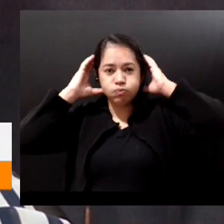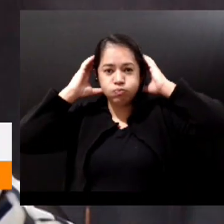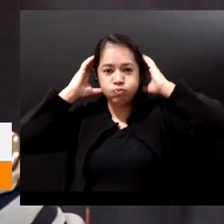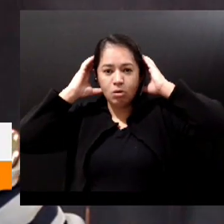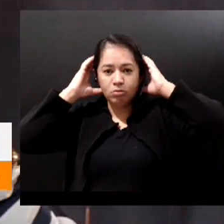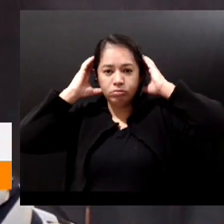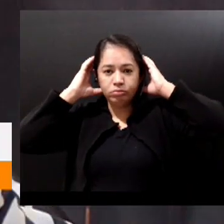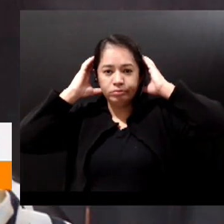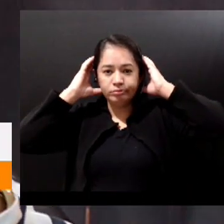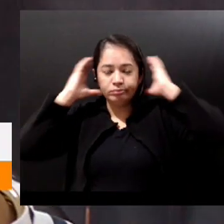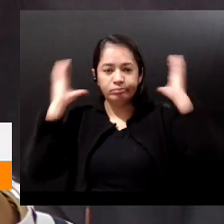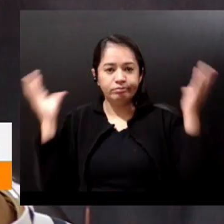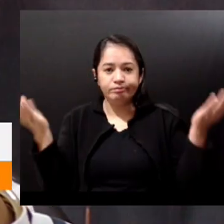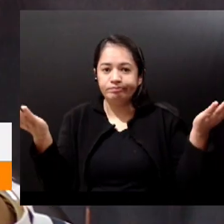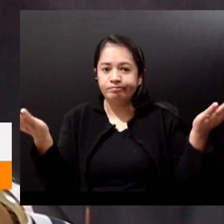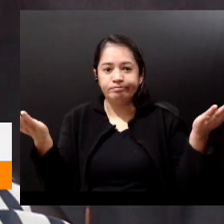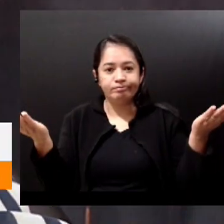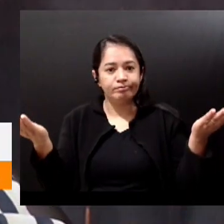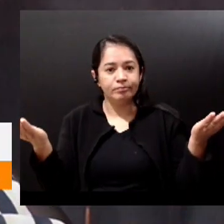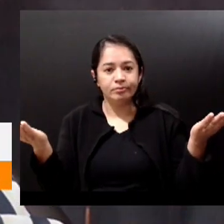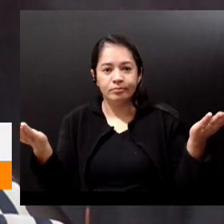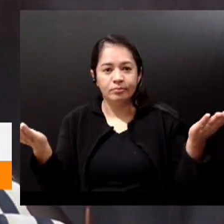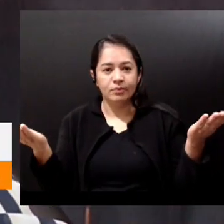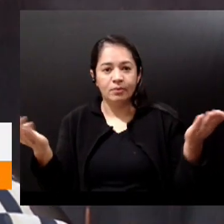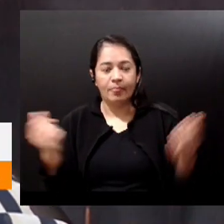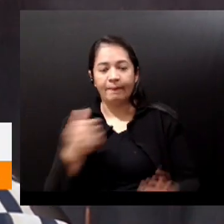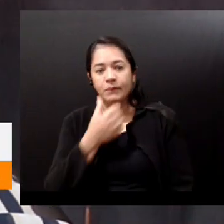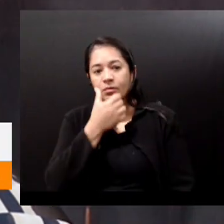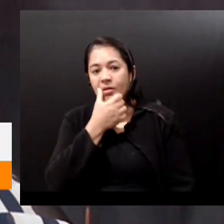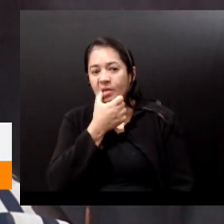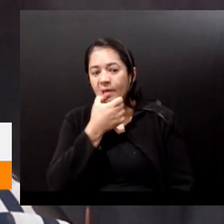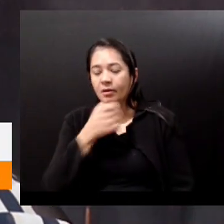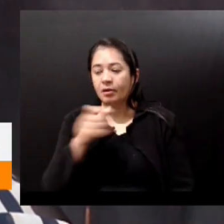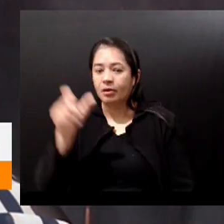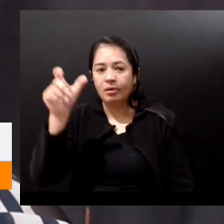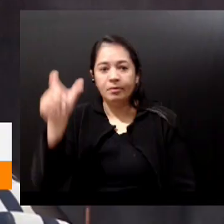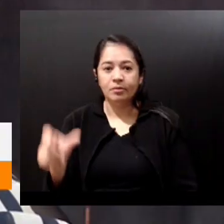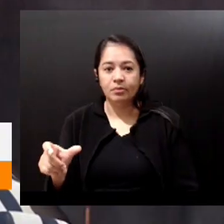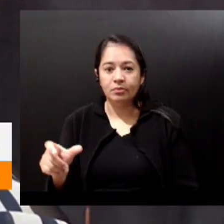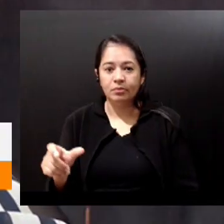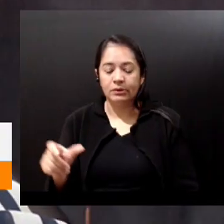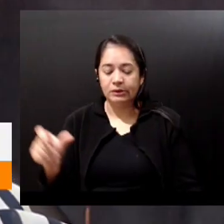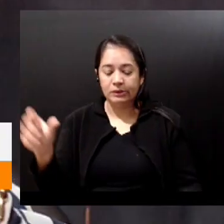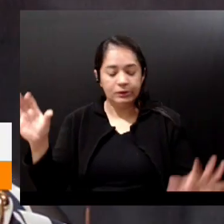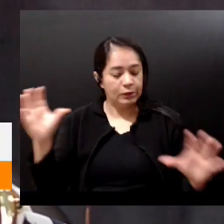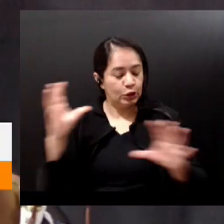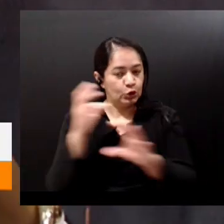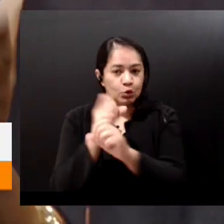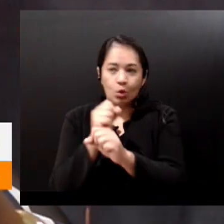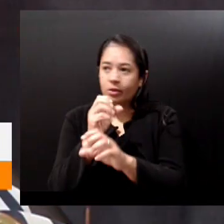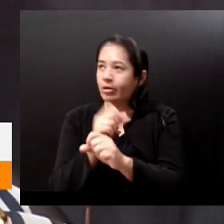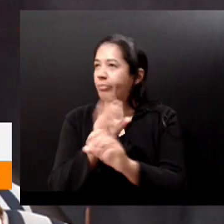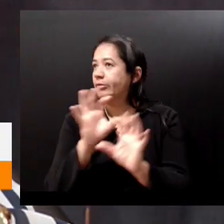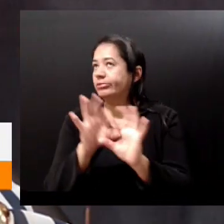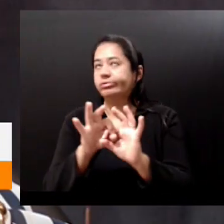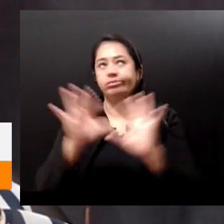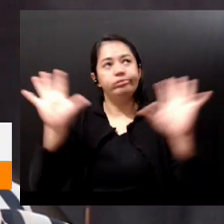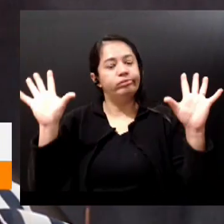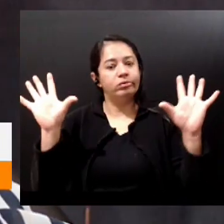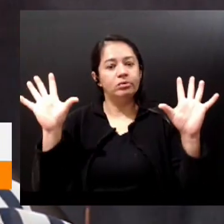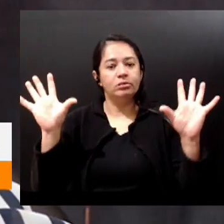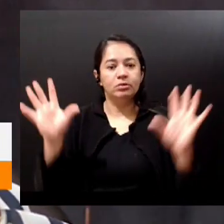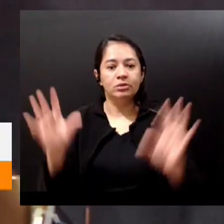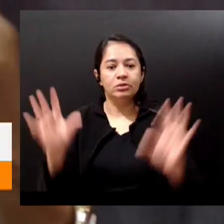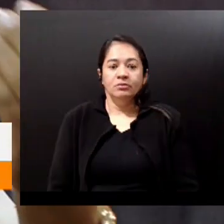ele passa uma mensagem de que a pessoa está totalmente desconectada, né, Uhum. não está nem um pouquinho aberta, de repente, ali, para